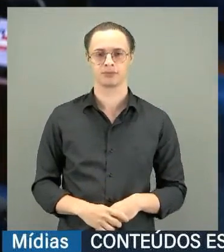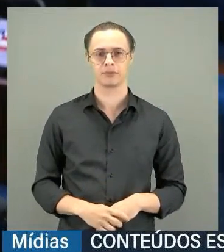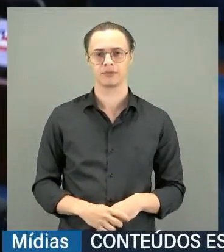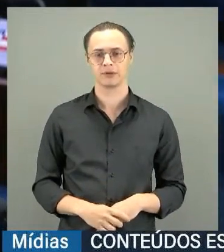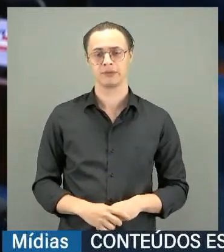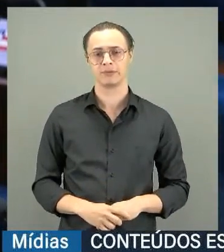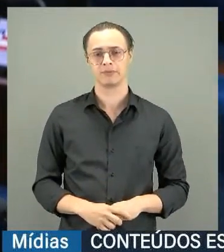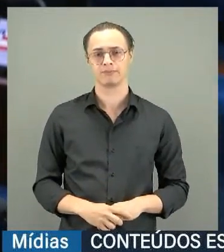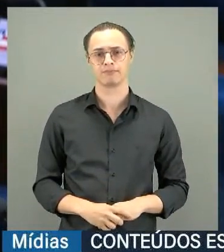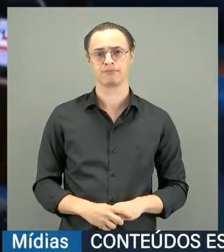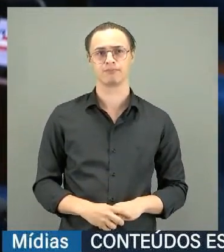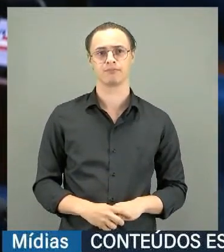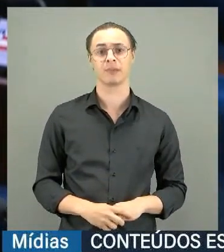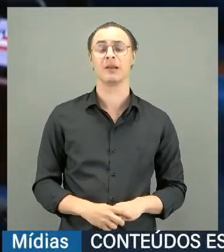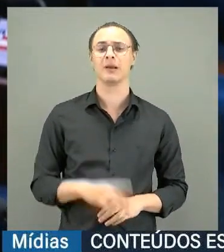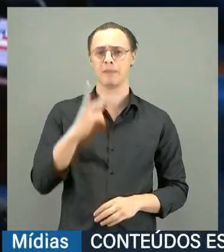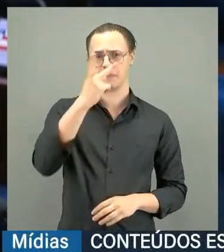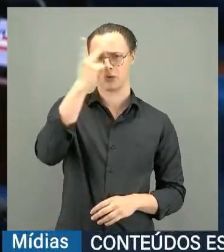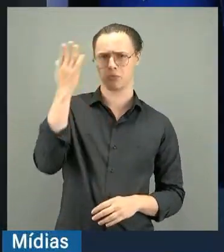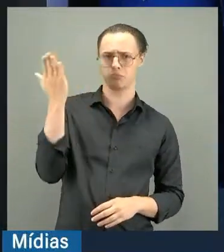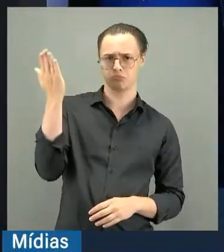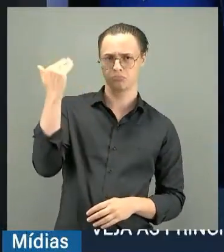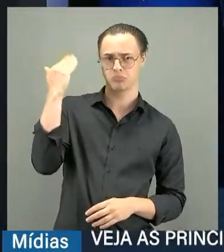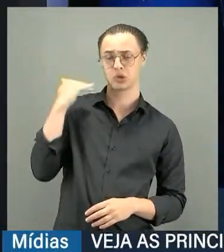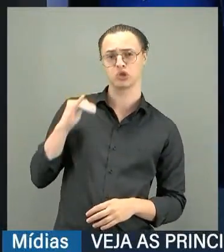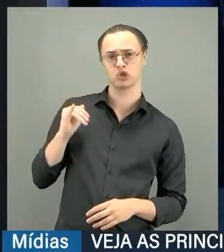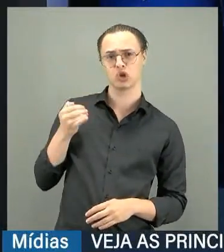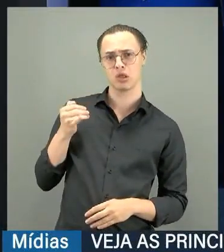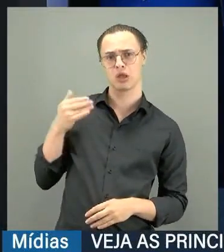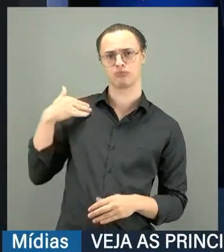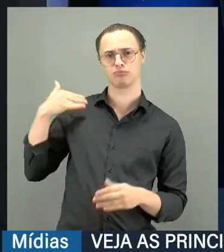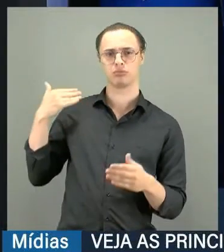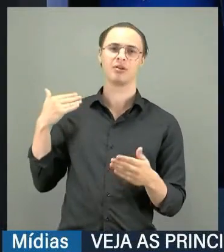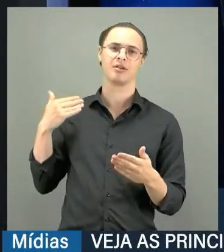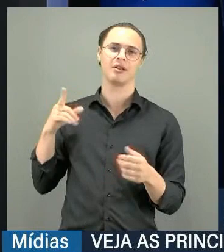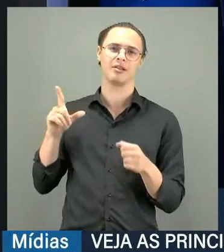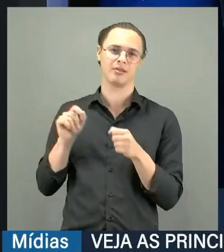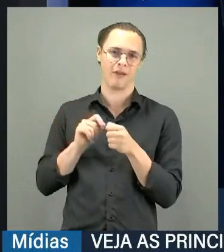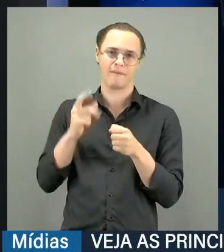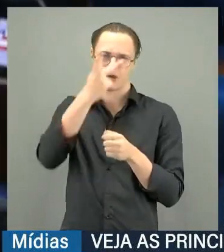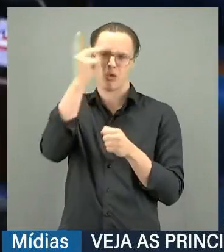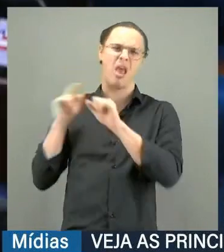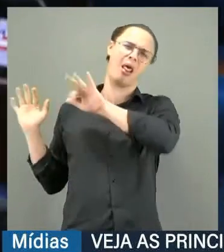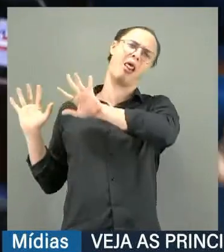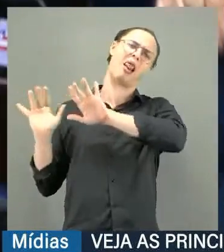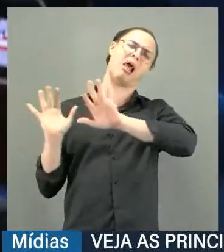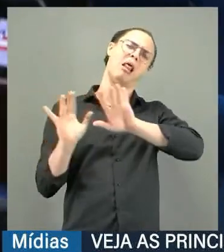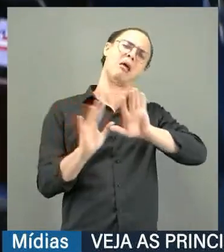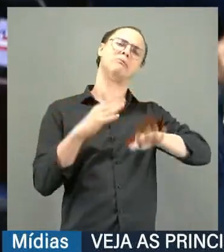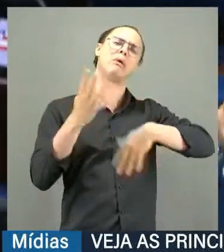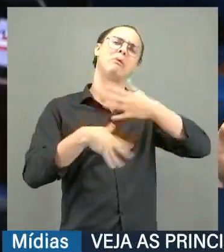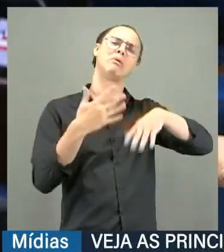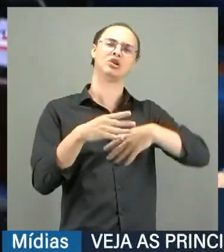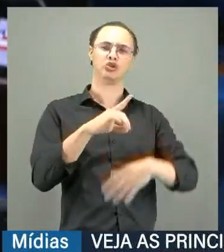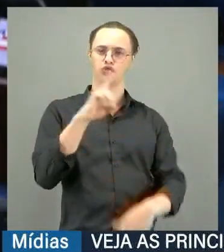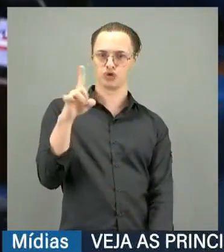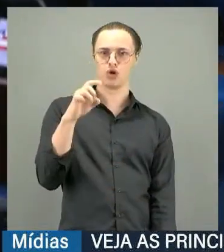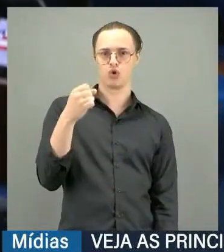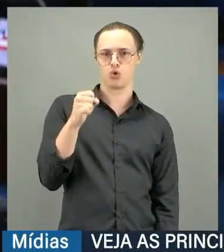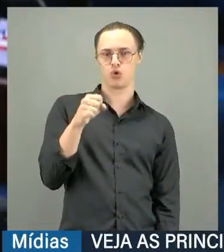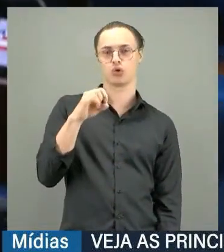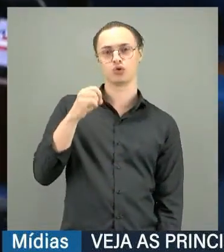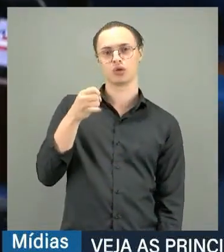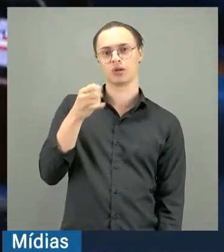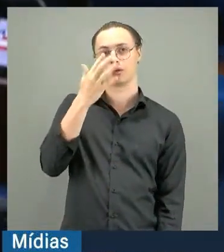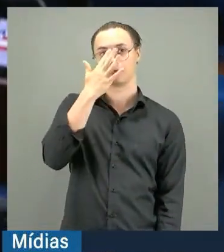durante esses ataques esses atentados deploráveis que aconteceram no dia de Janeiro nessa casa